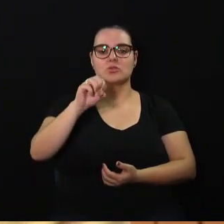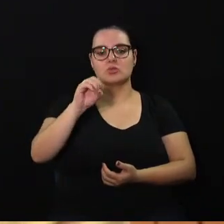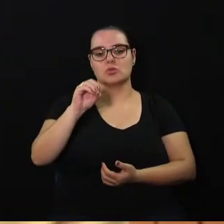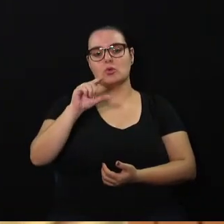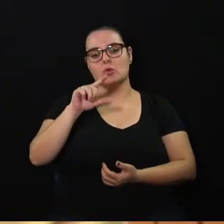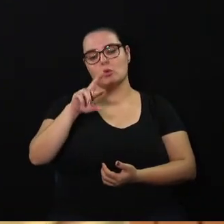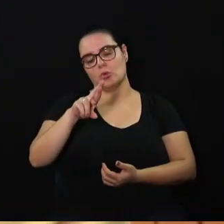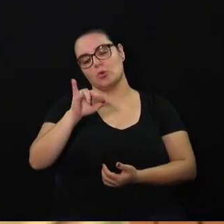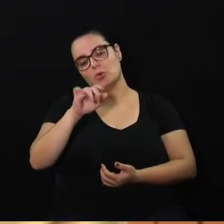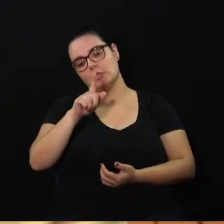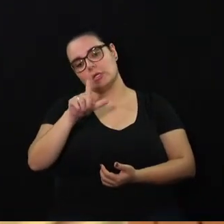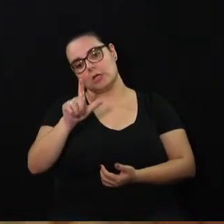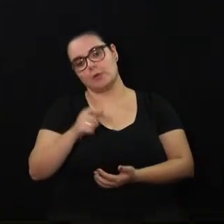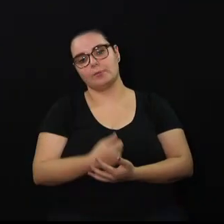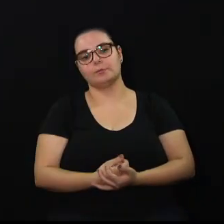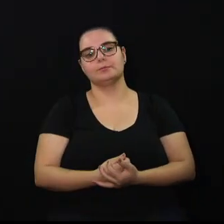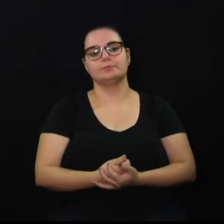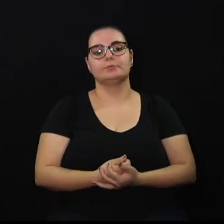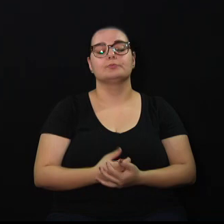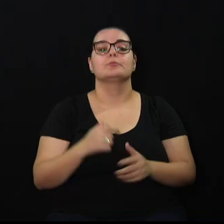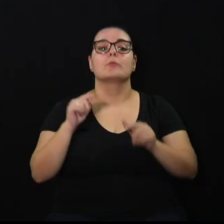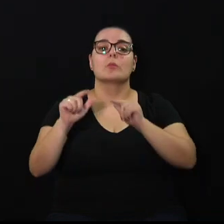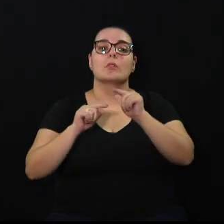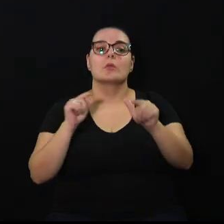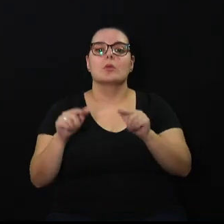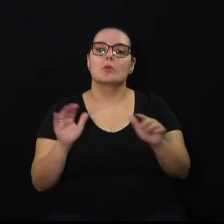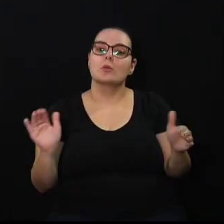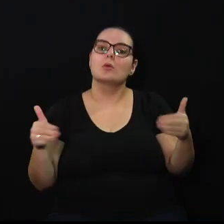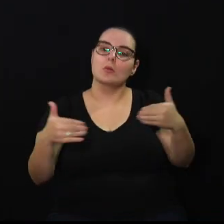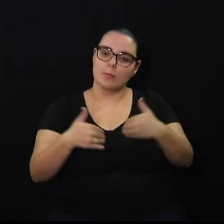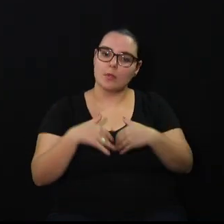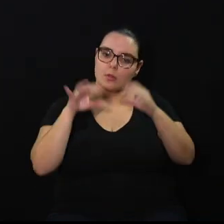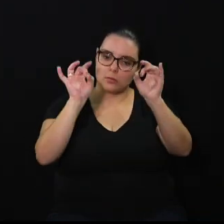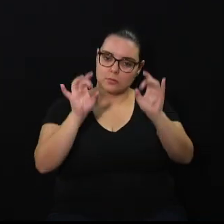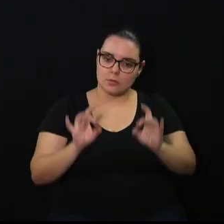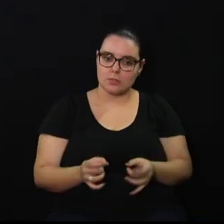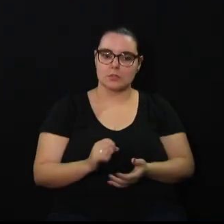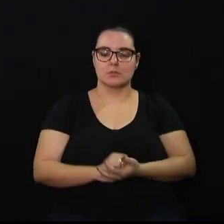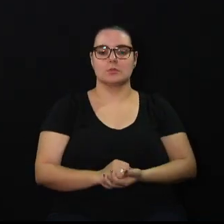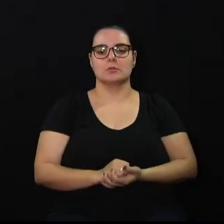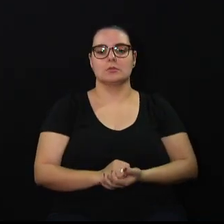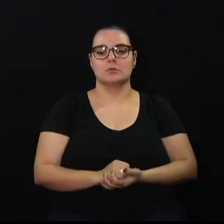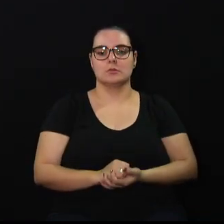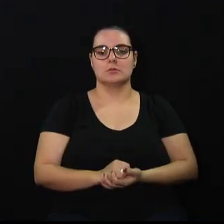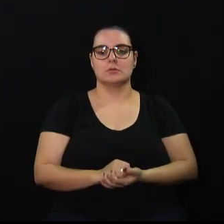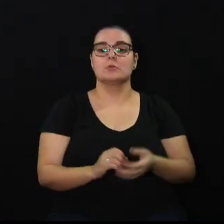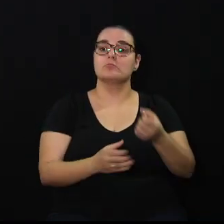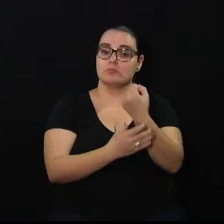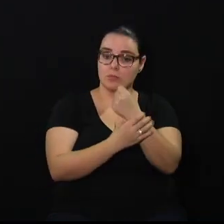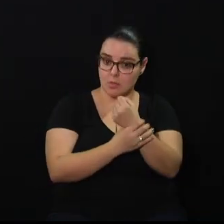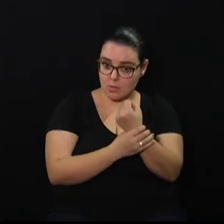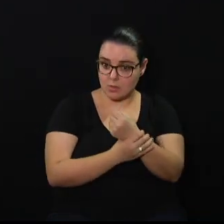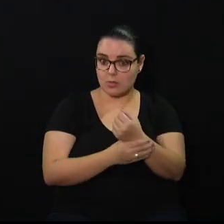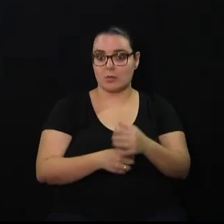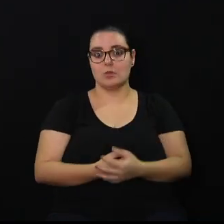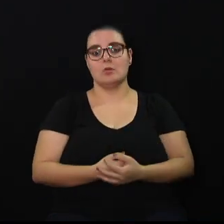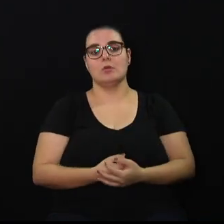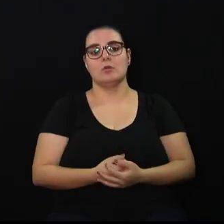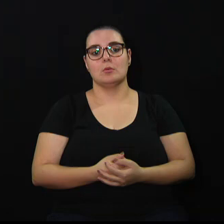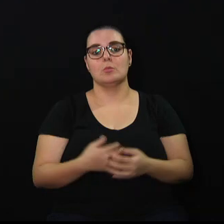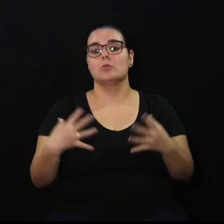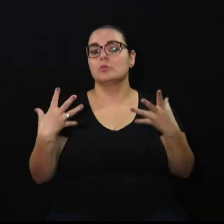né o trabalho específico no autismo na área sensorial devido aos distúrbios que eles